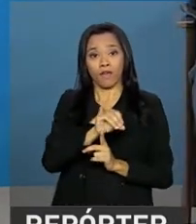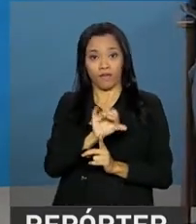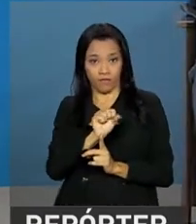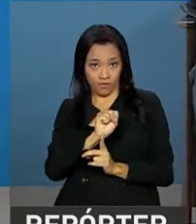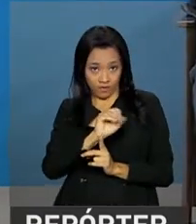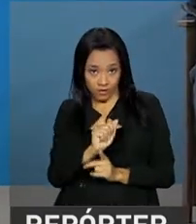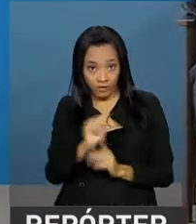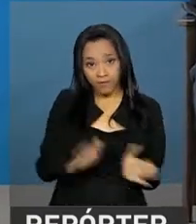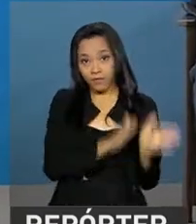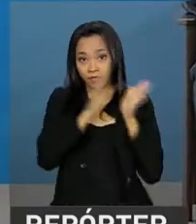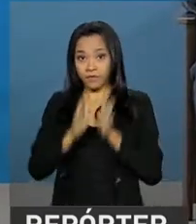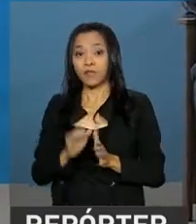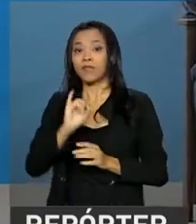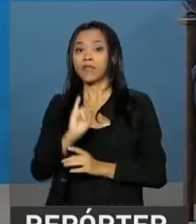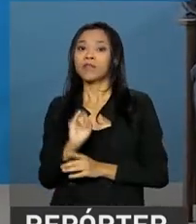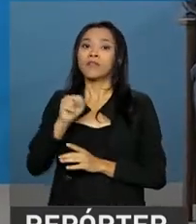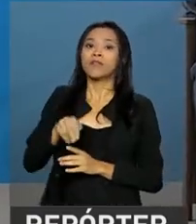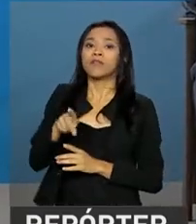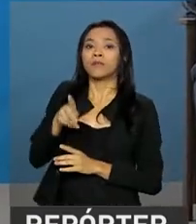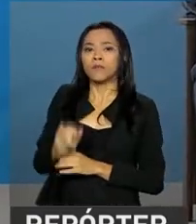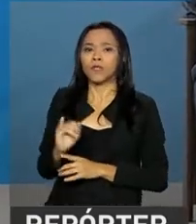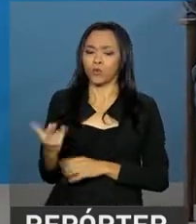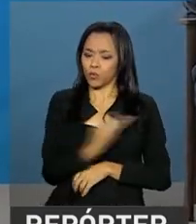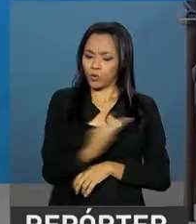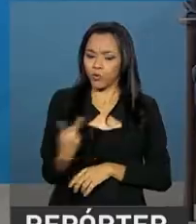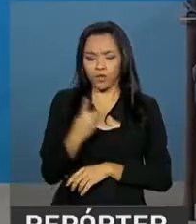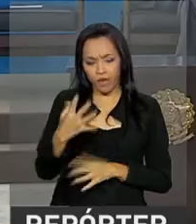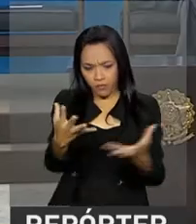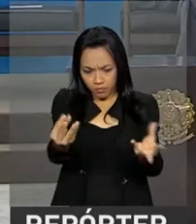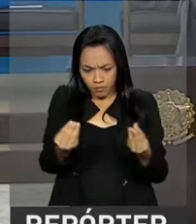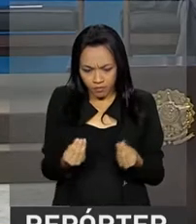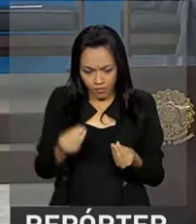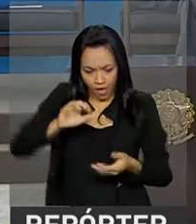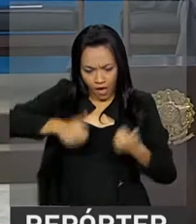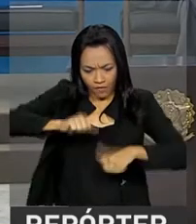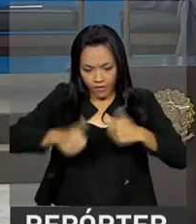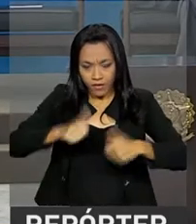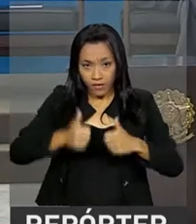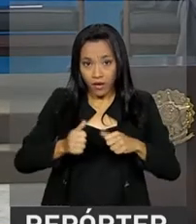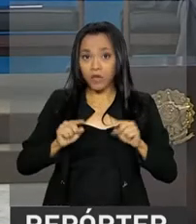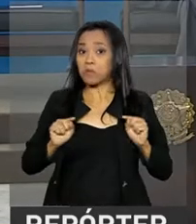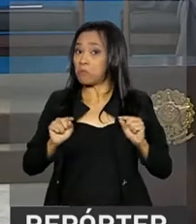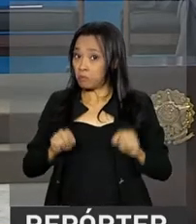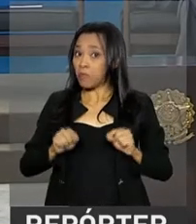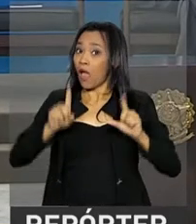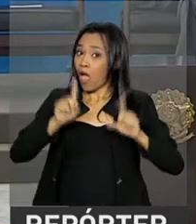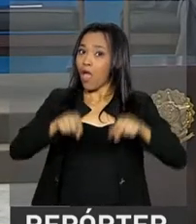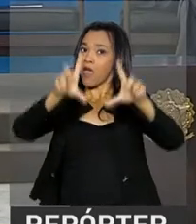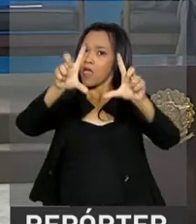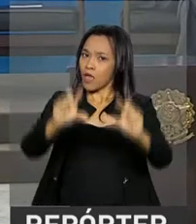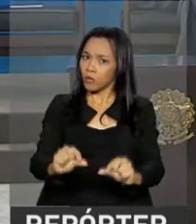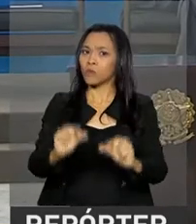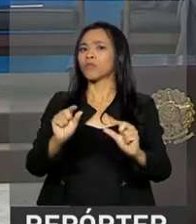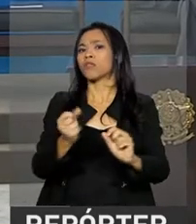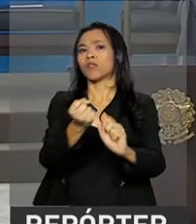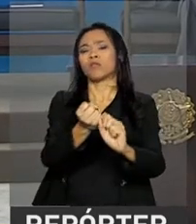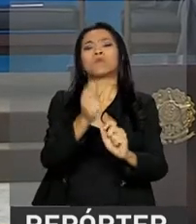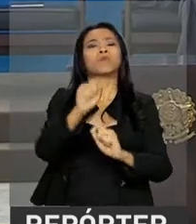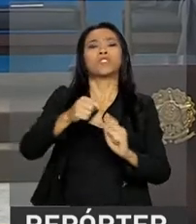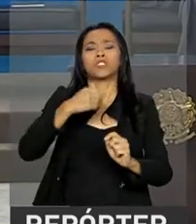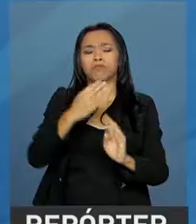vai agilizar a avaliação dos pedidos ea expectativa é de redução na fila de